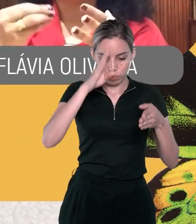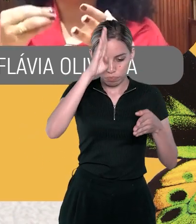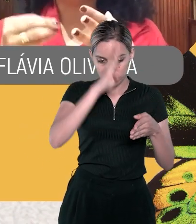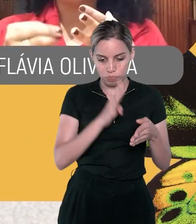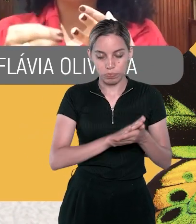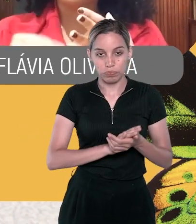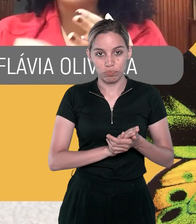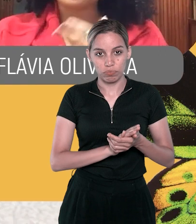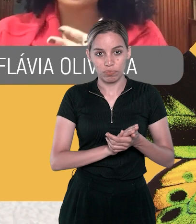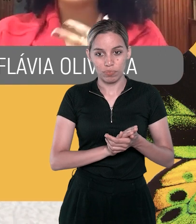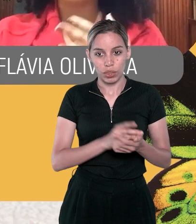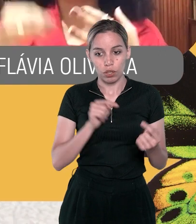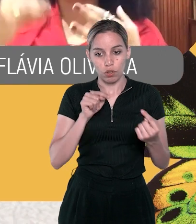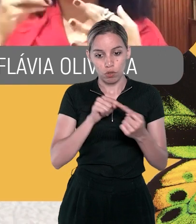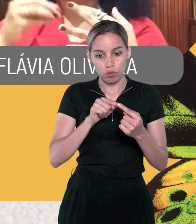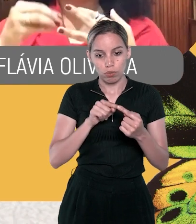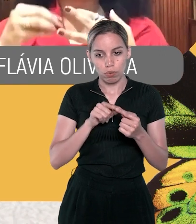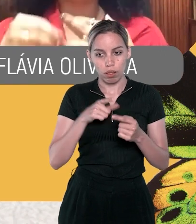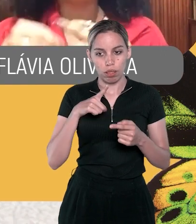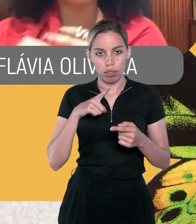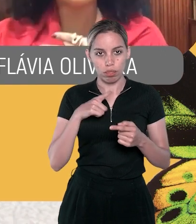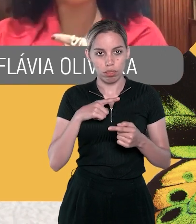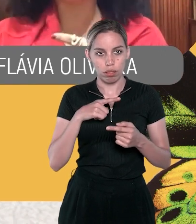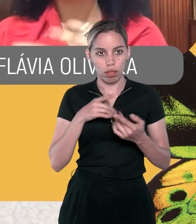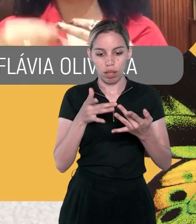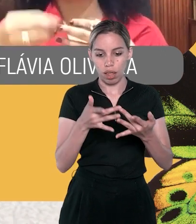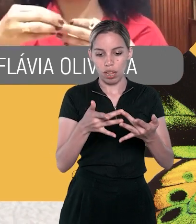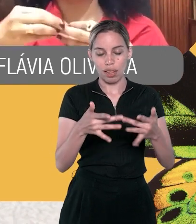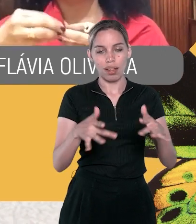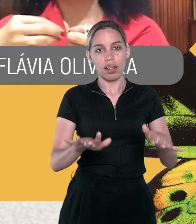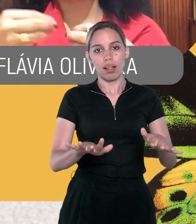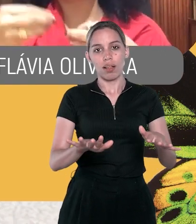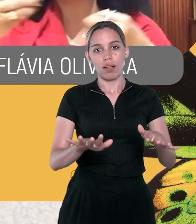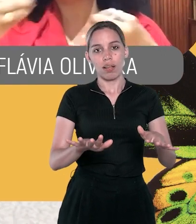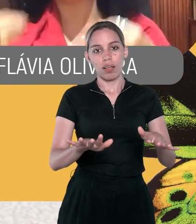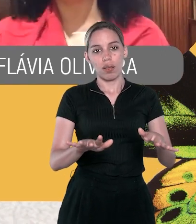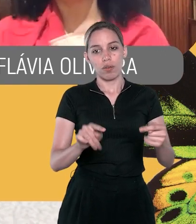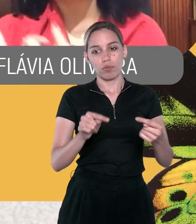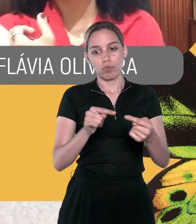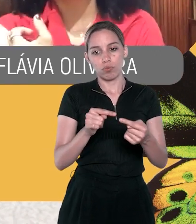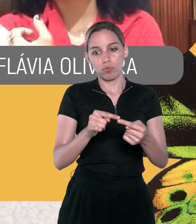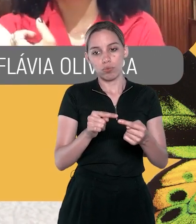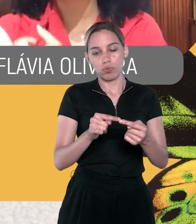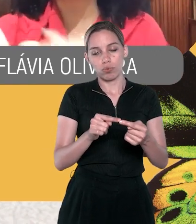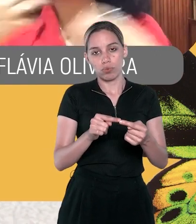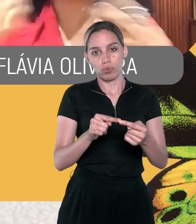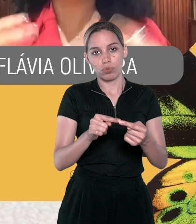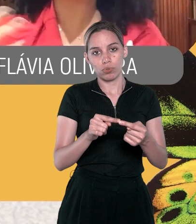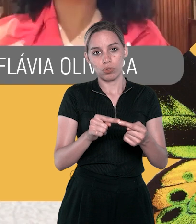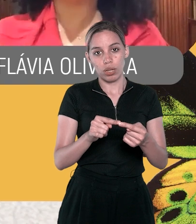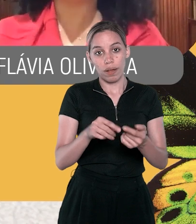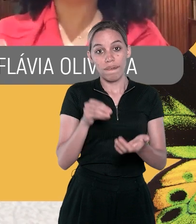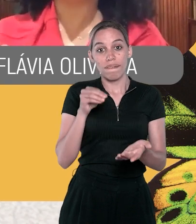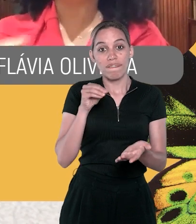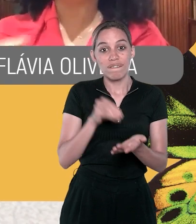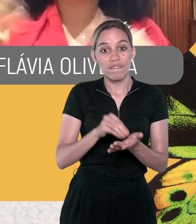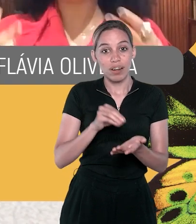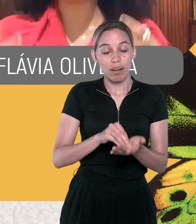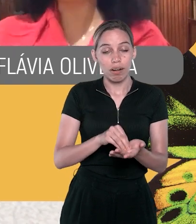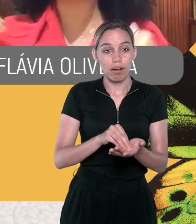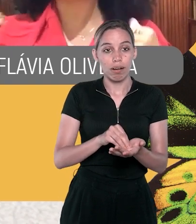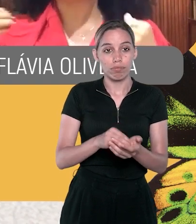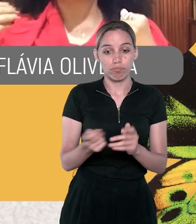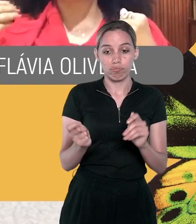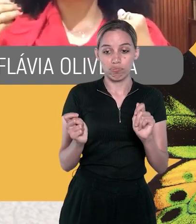essa subalternização, essa invisibilidade, essa falta de potência, né?